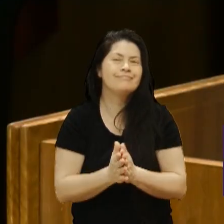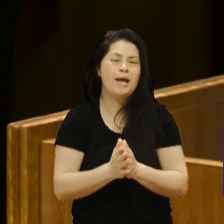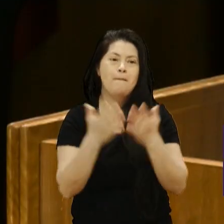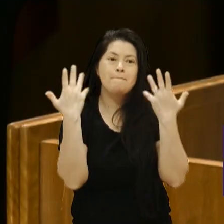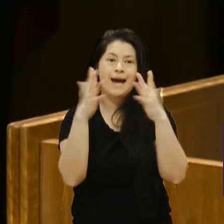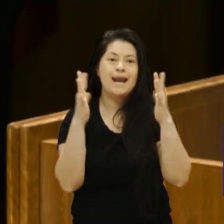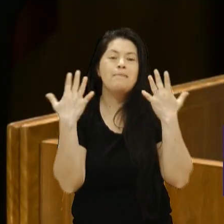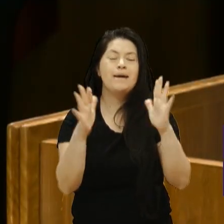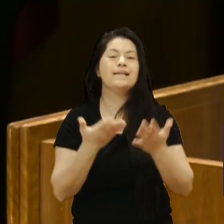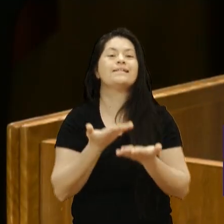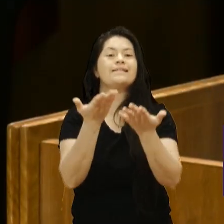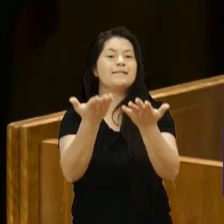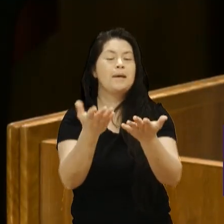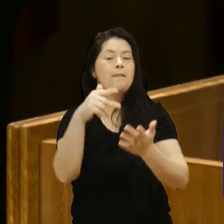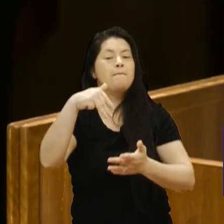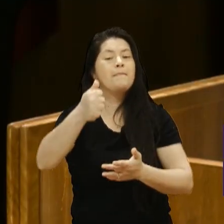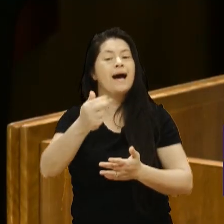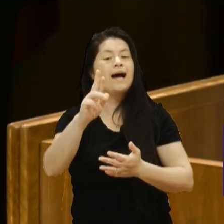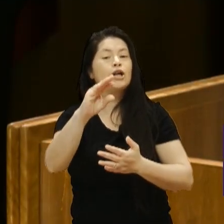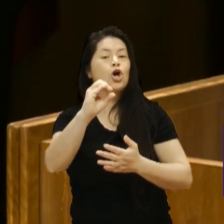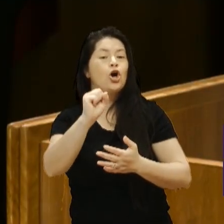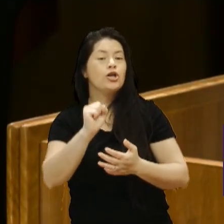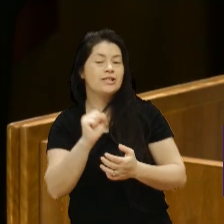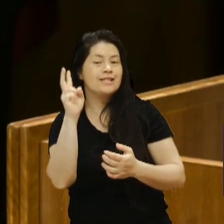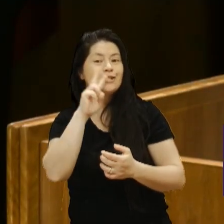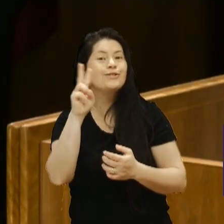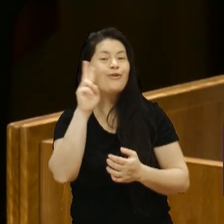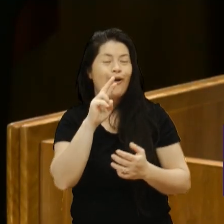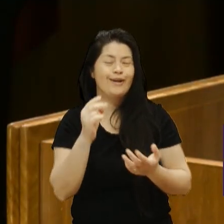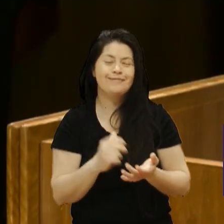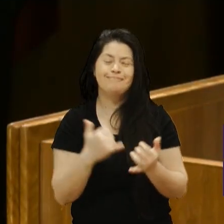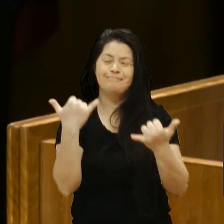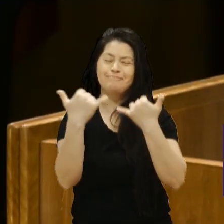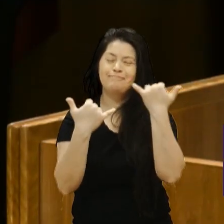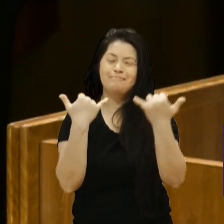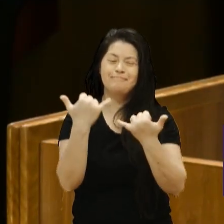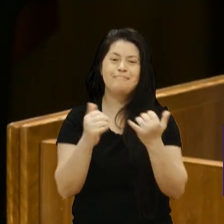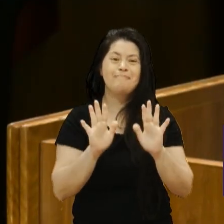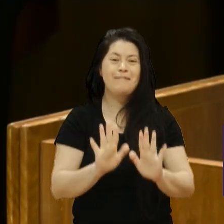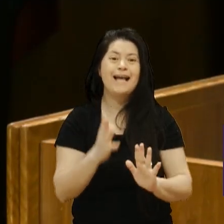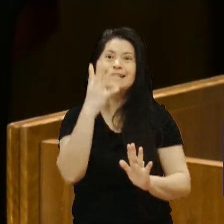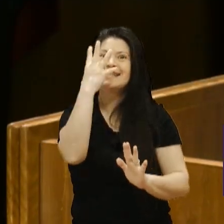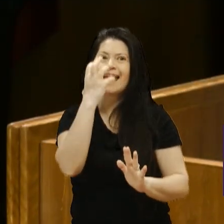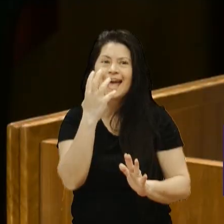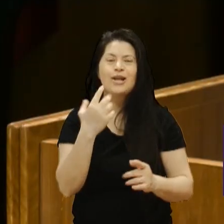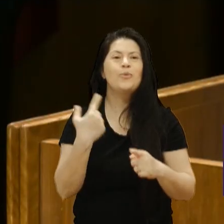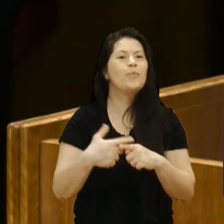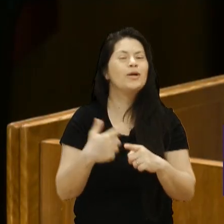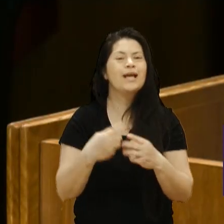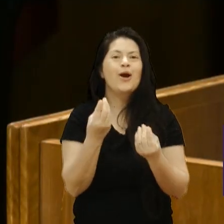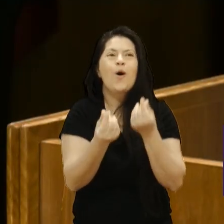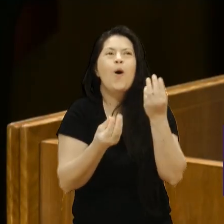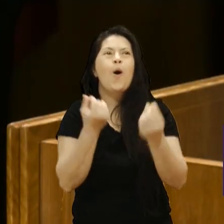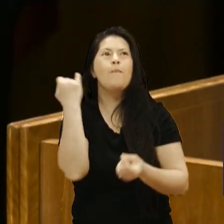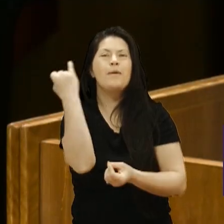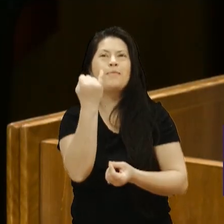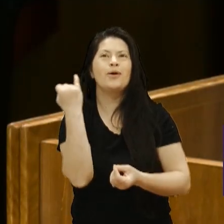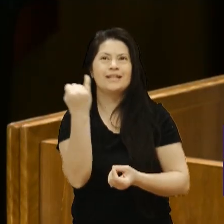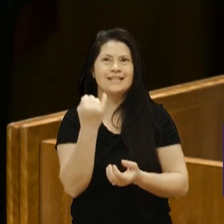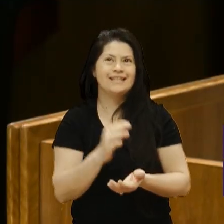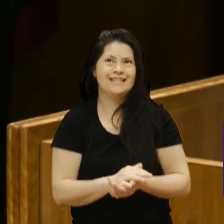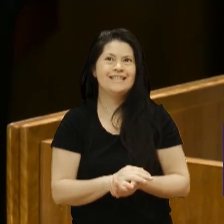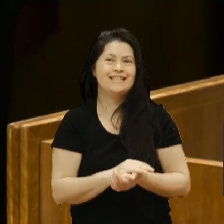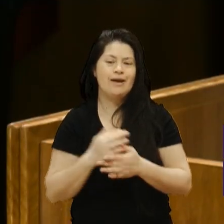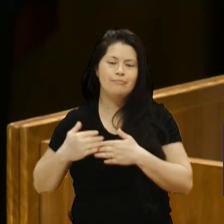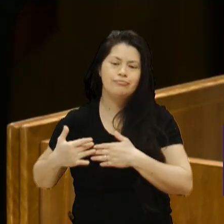parabenizar novamente, Marcos, com essa história cômica, mas dar seriedade a ela, da importância da Livraria Rossi ao